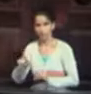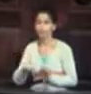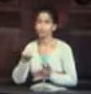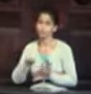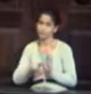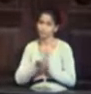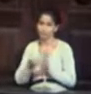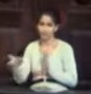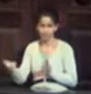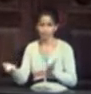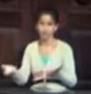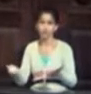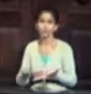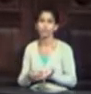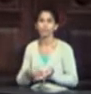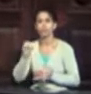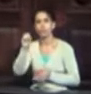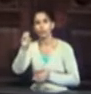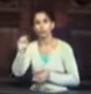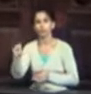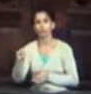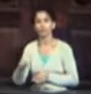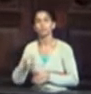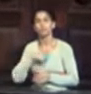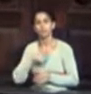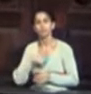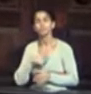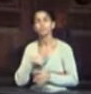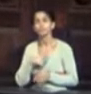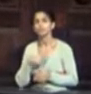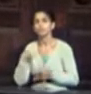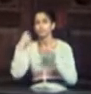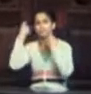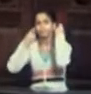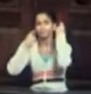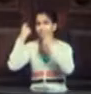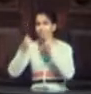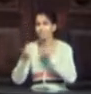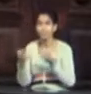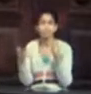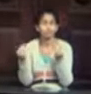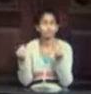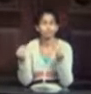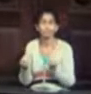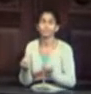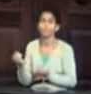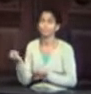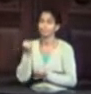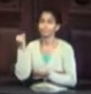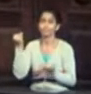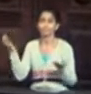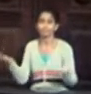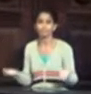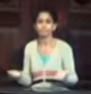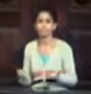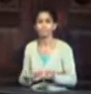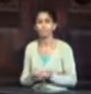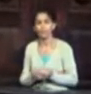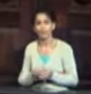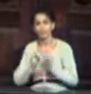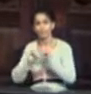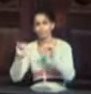em relação ao qual eu tenho uma preocupação muito grande em manifestar a minha aprovação. Mas